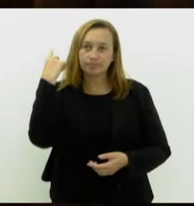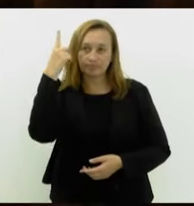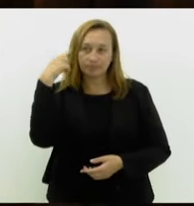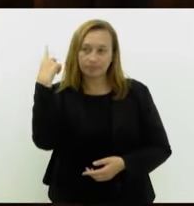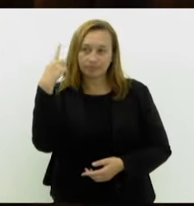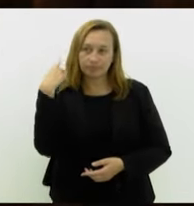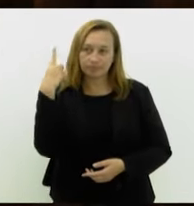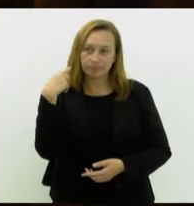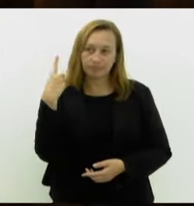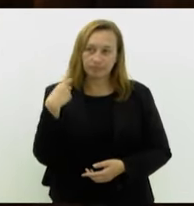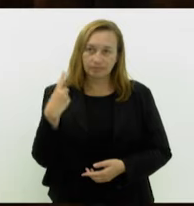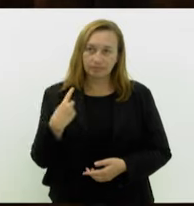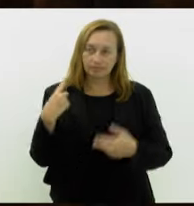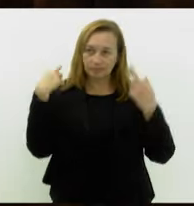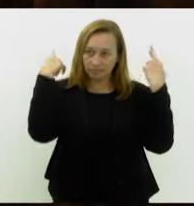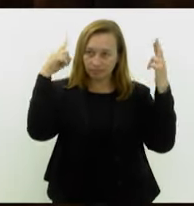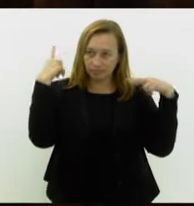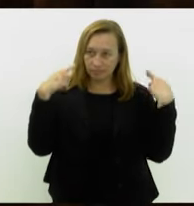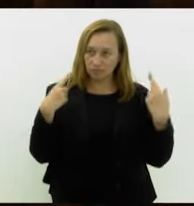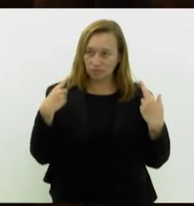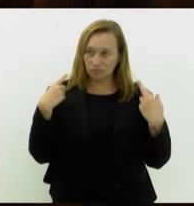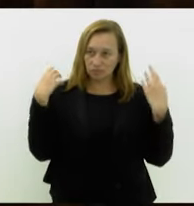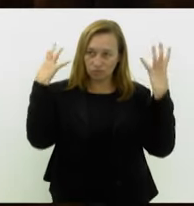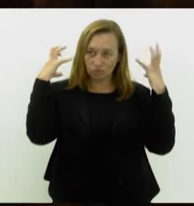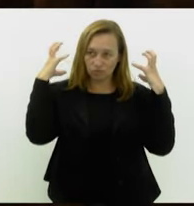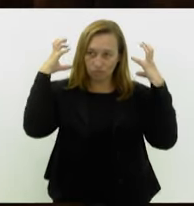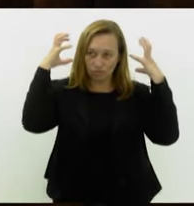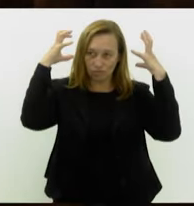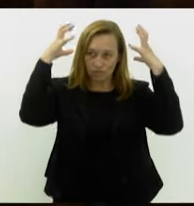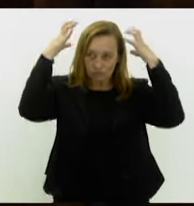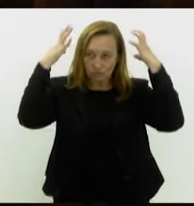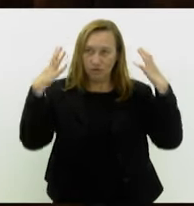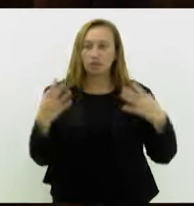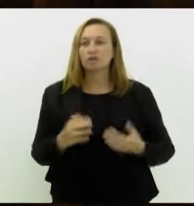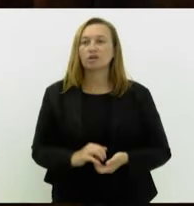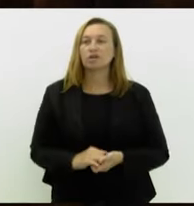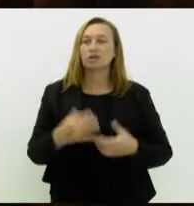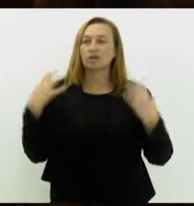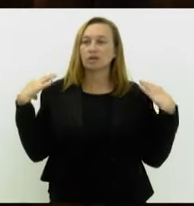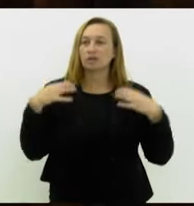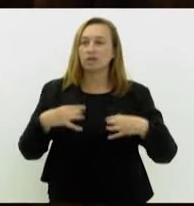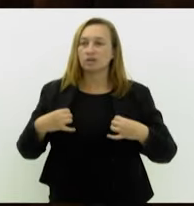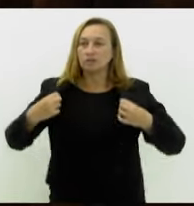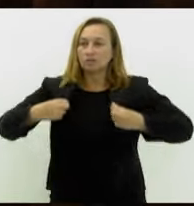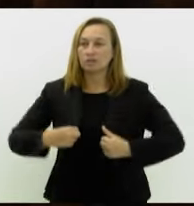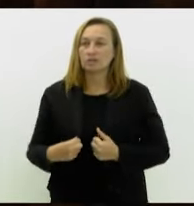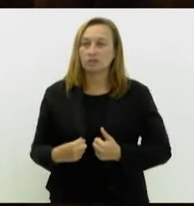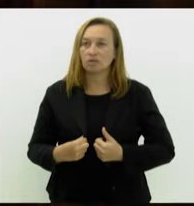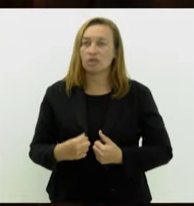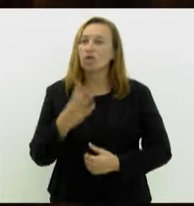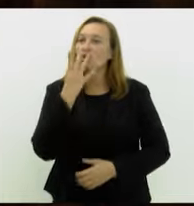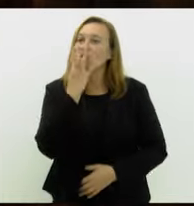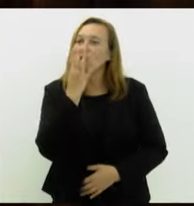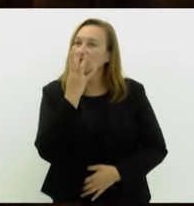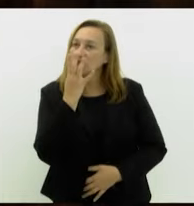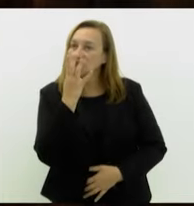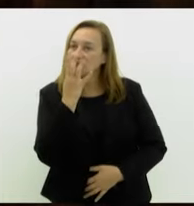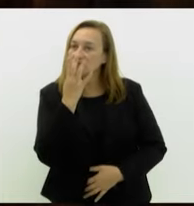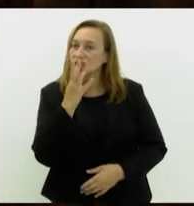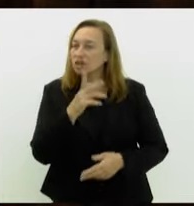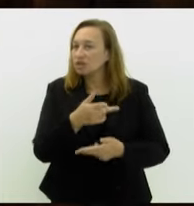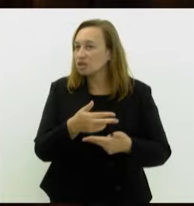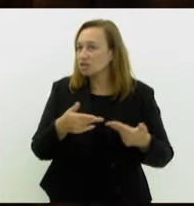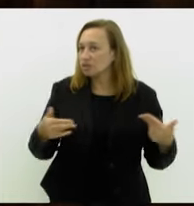crespos sempre desalinhados eu estou trajando um paletó estampado com cores que eu adoro